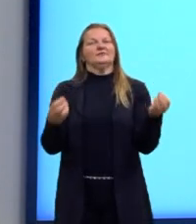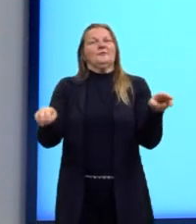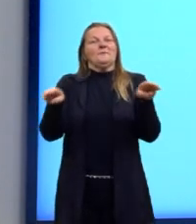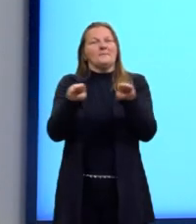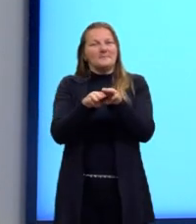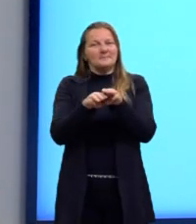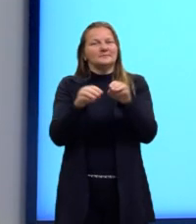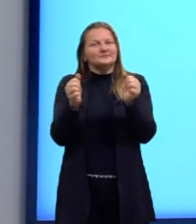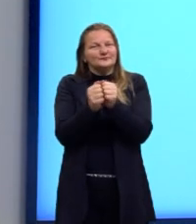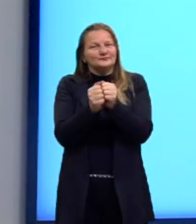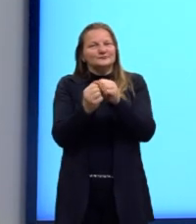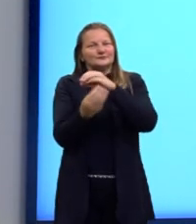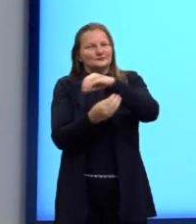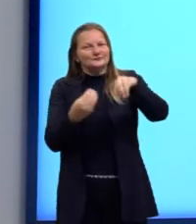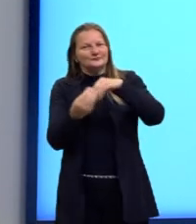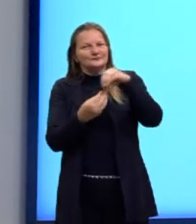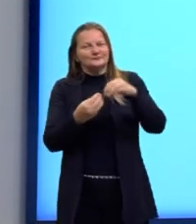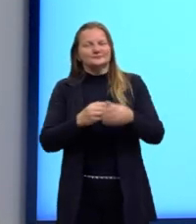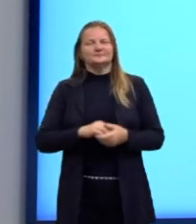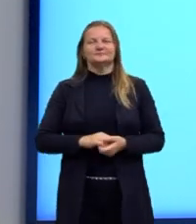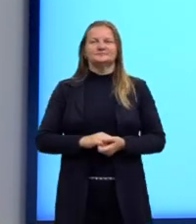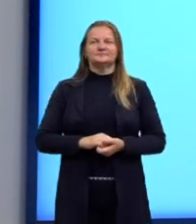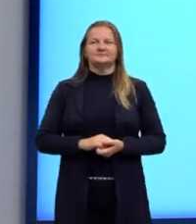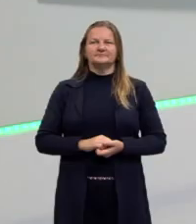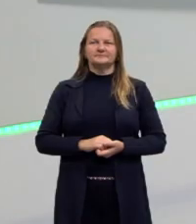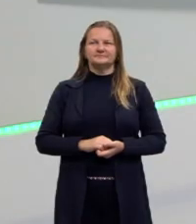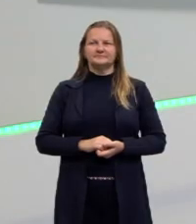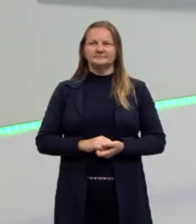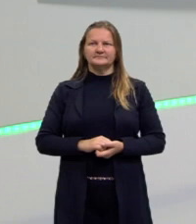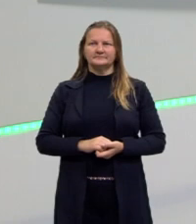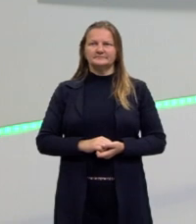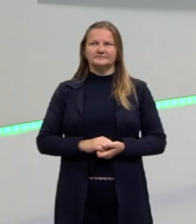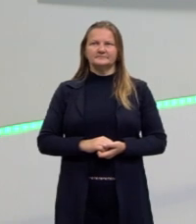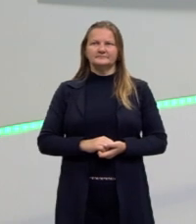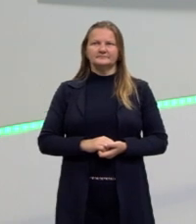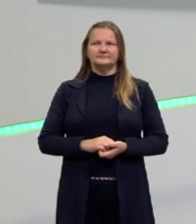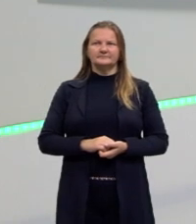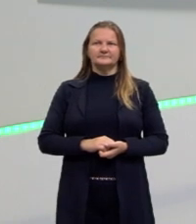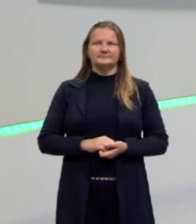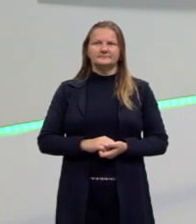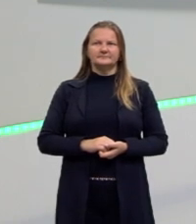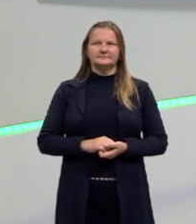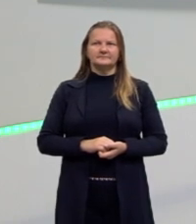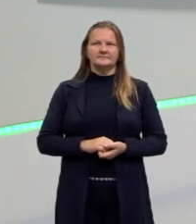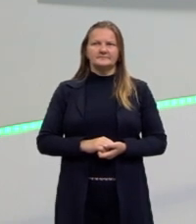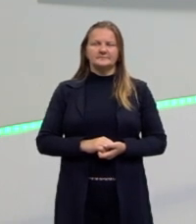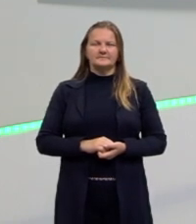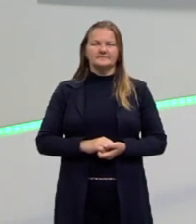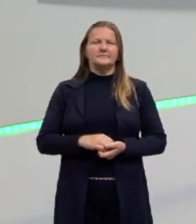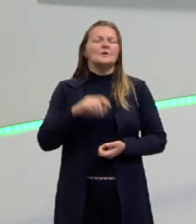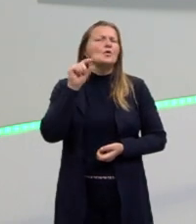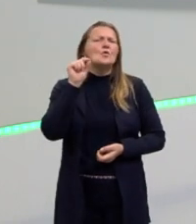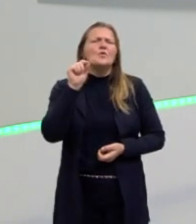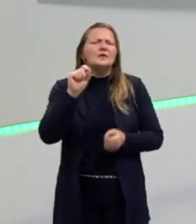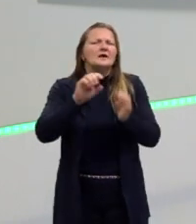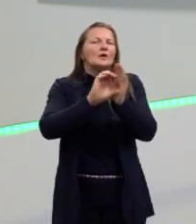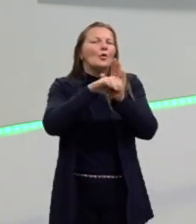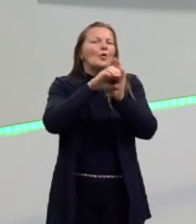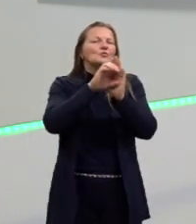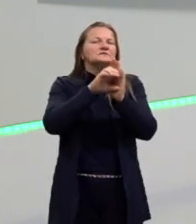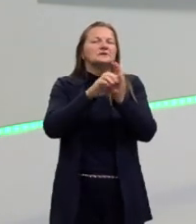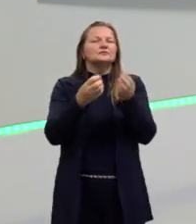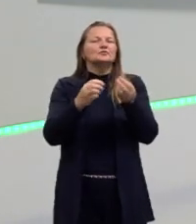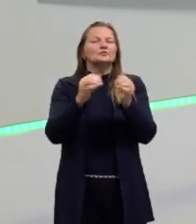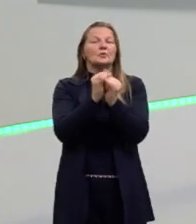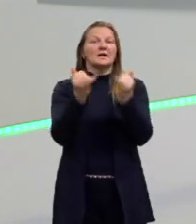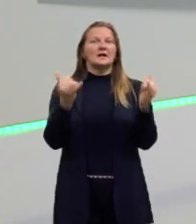dois últimos, né, desses dois primeiros aqui, tá? Então, o que é o eletromagnetismo na